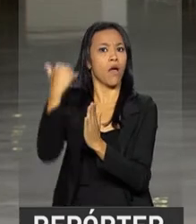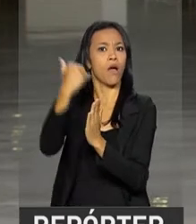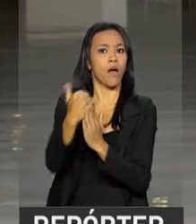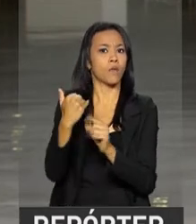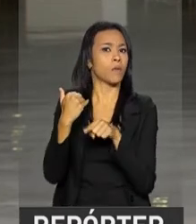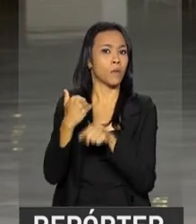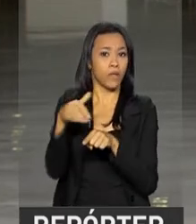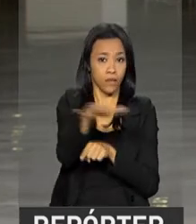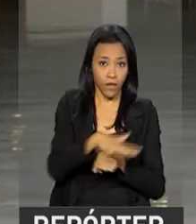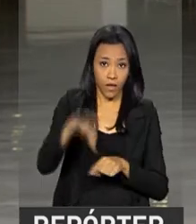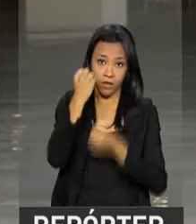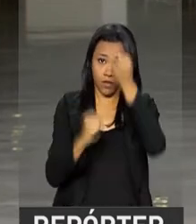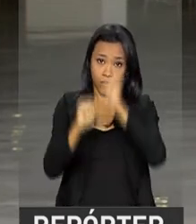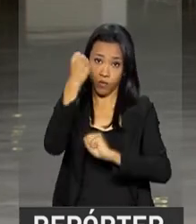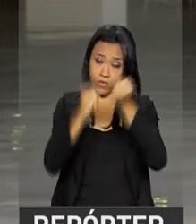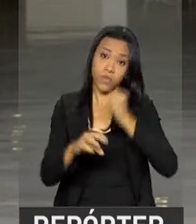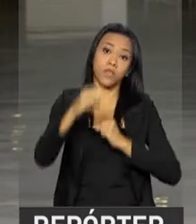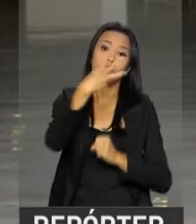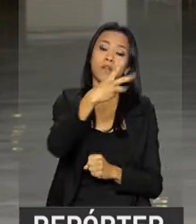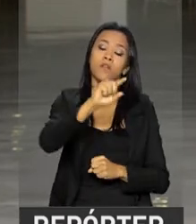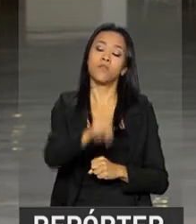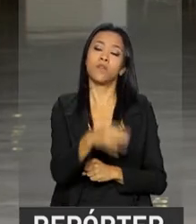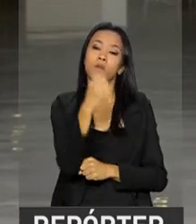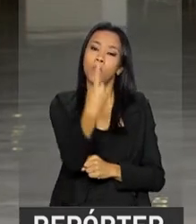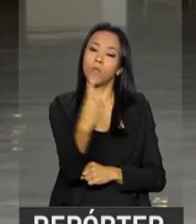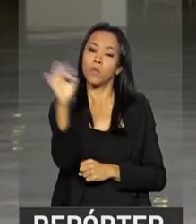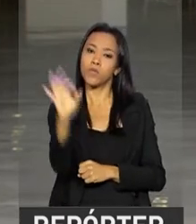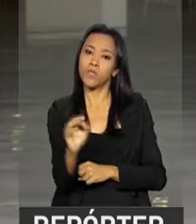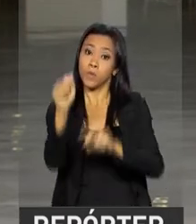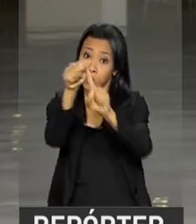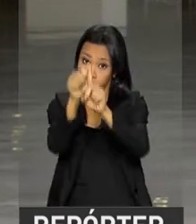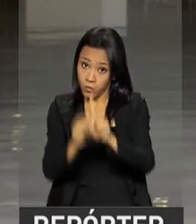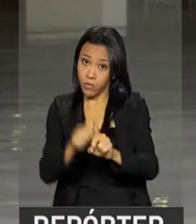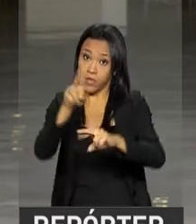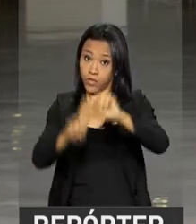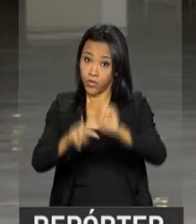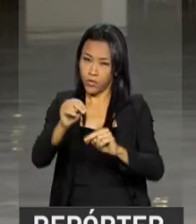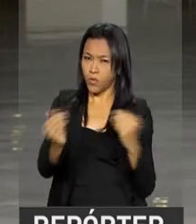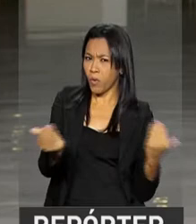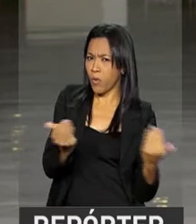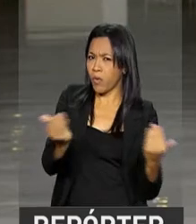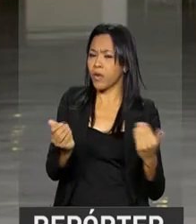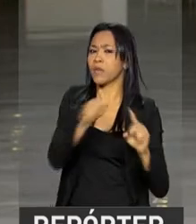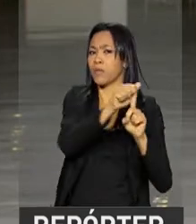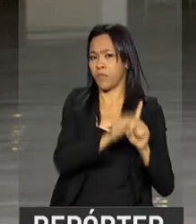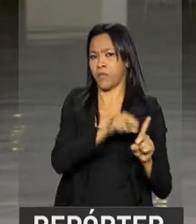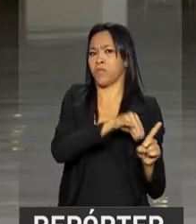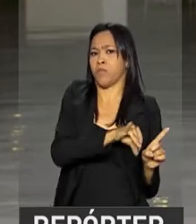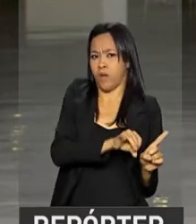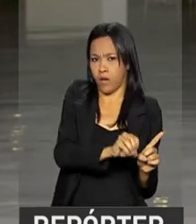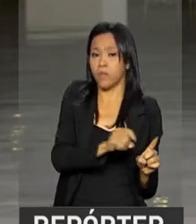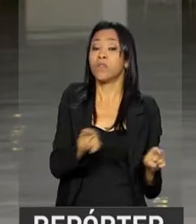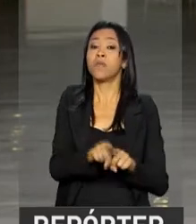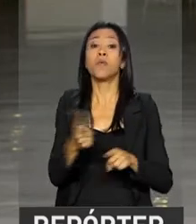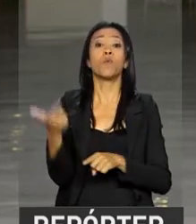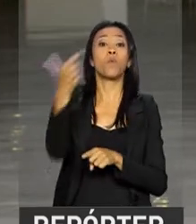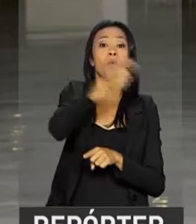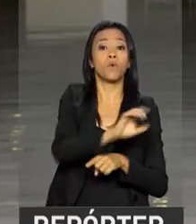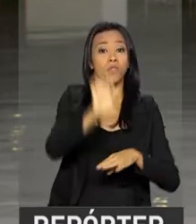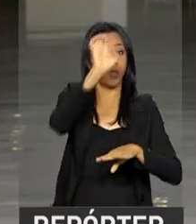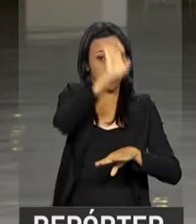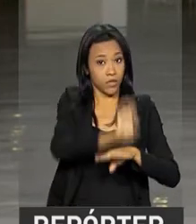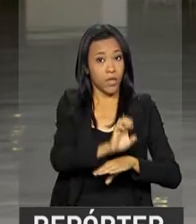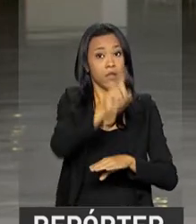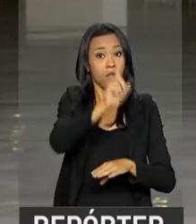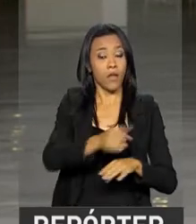industrial de 3,1 por cento em junho na comparação com maio e também o amazonas que teve um